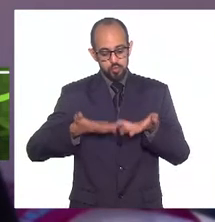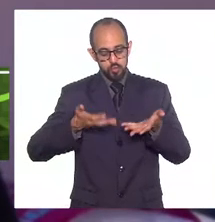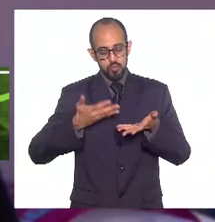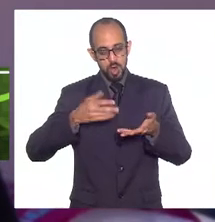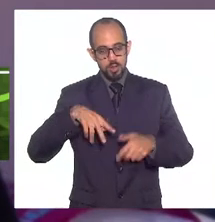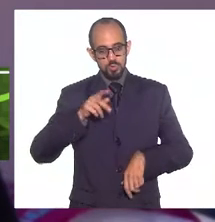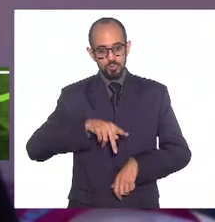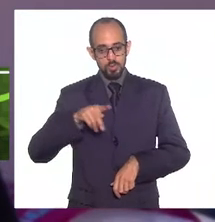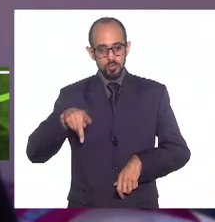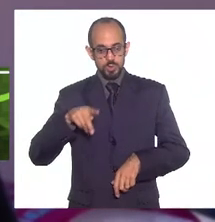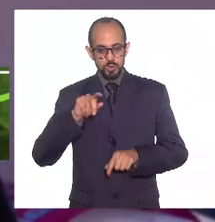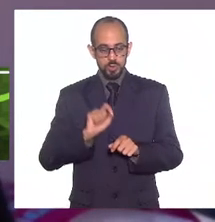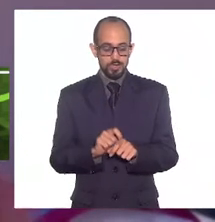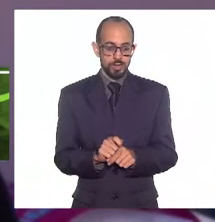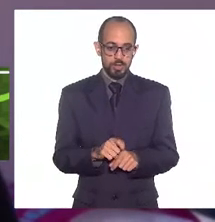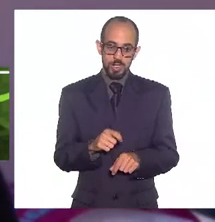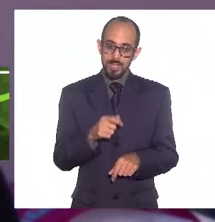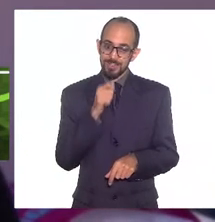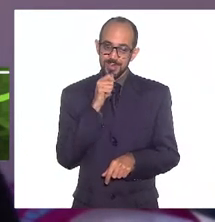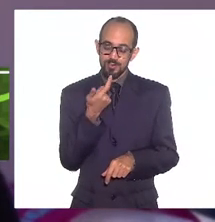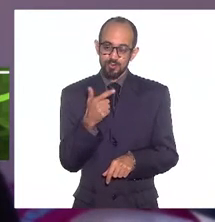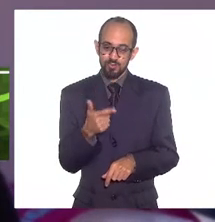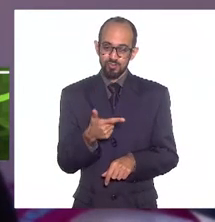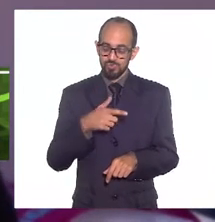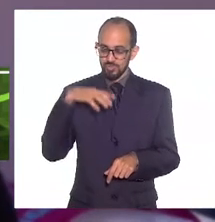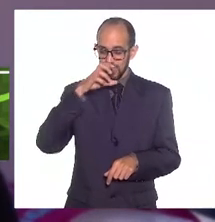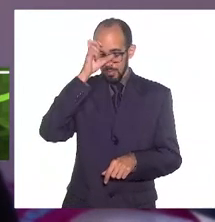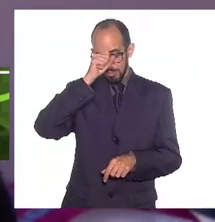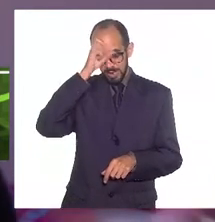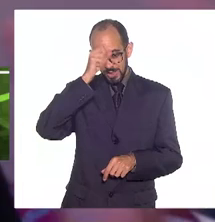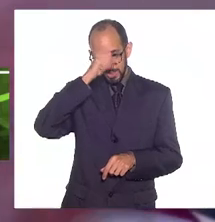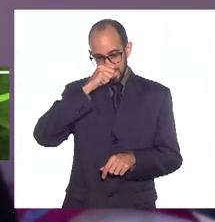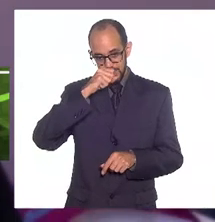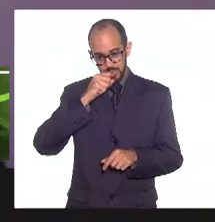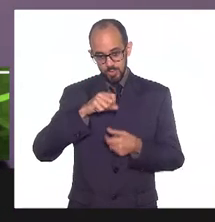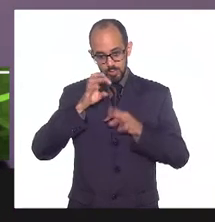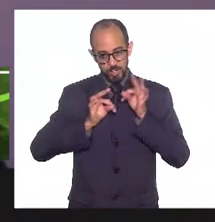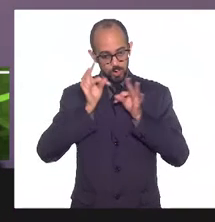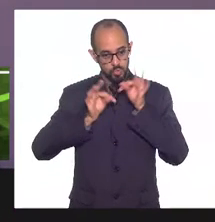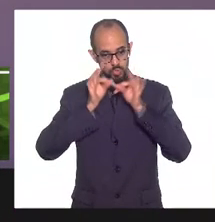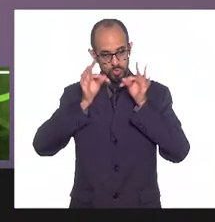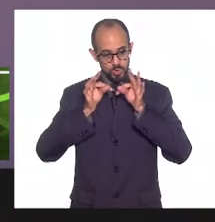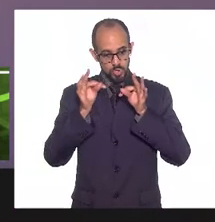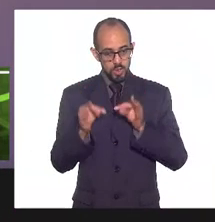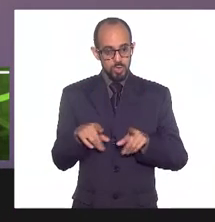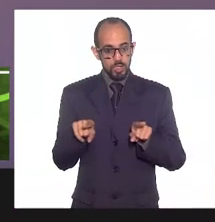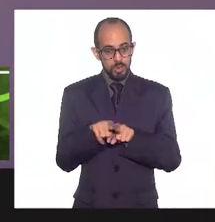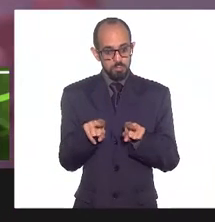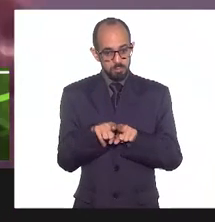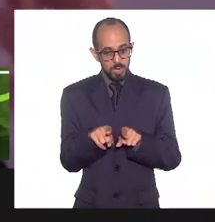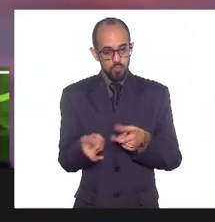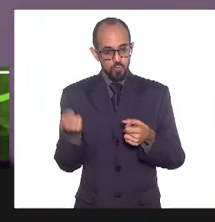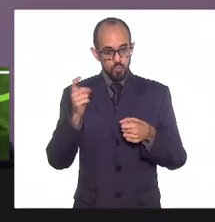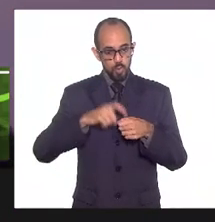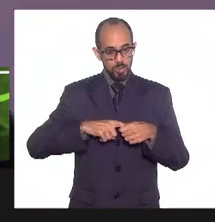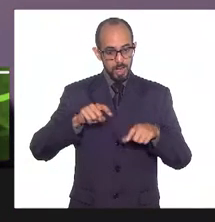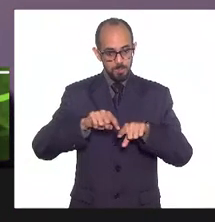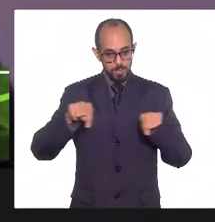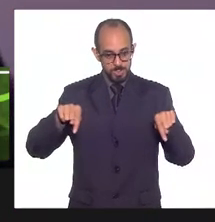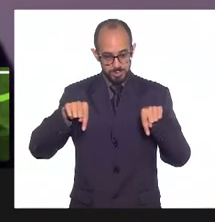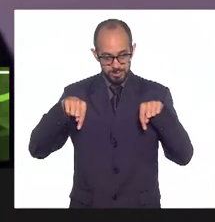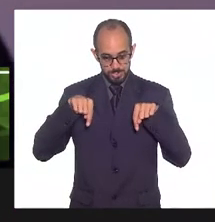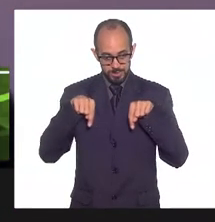que não tinham tanta afinidade com digital a voltar para as salas de aula